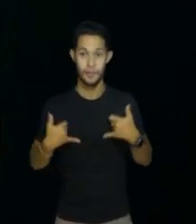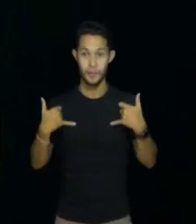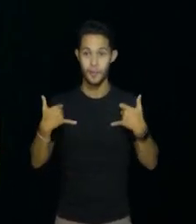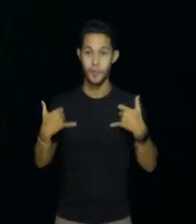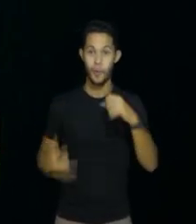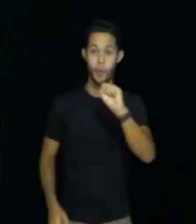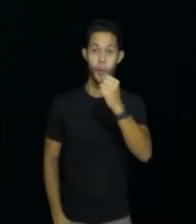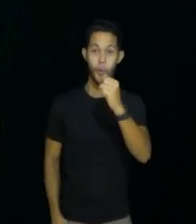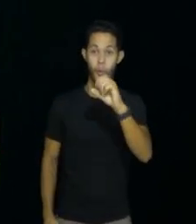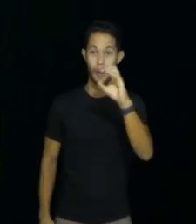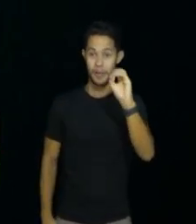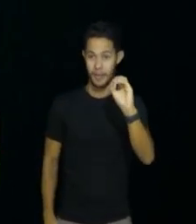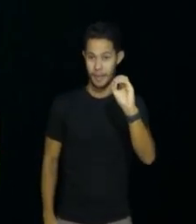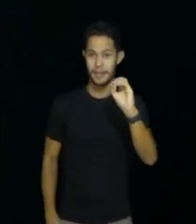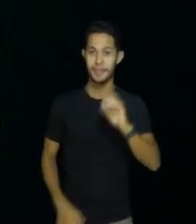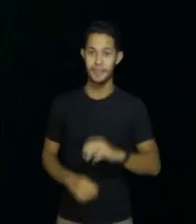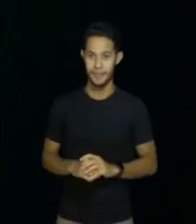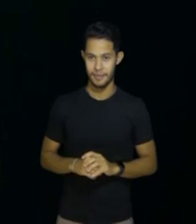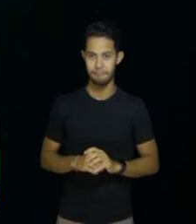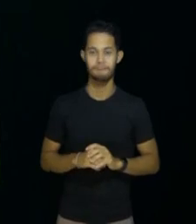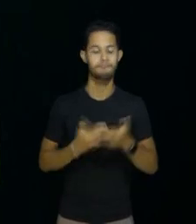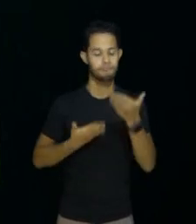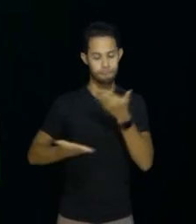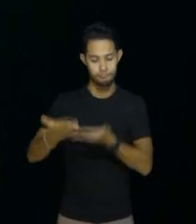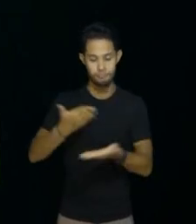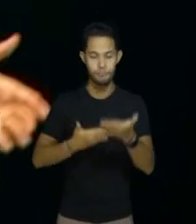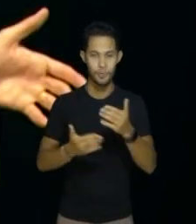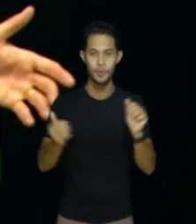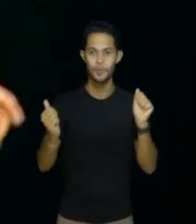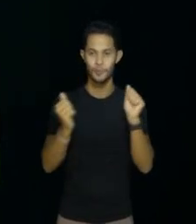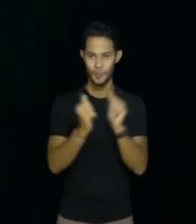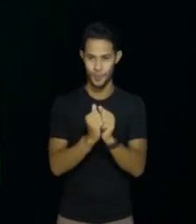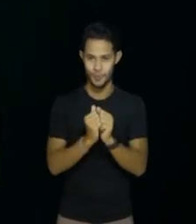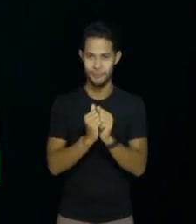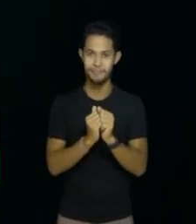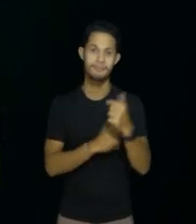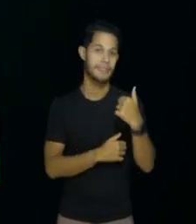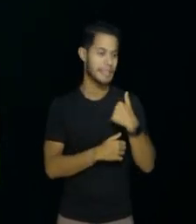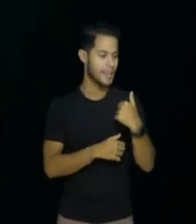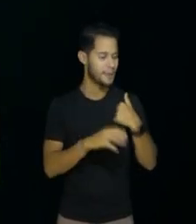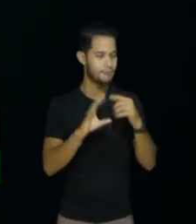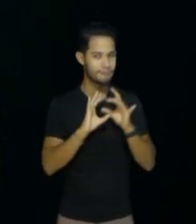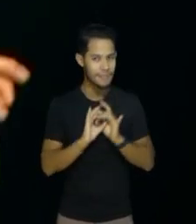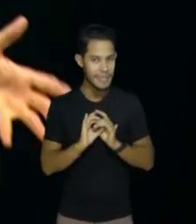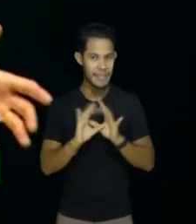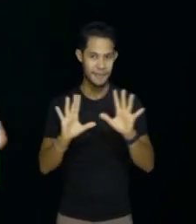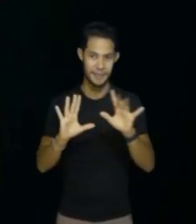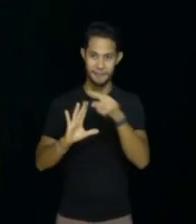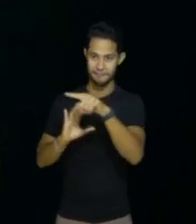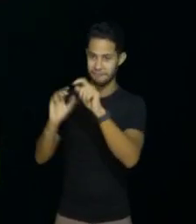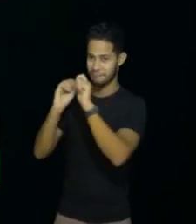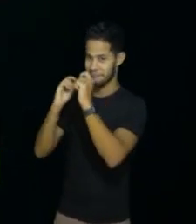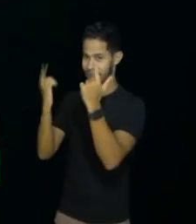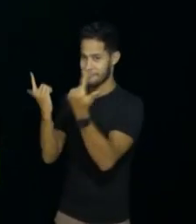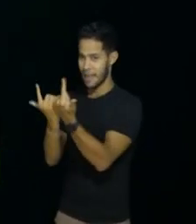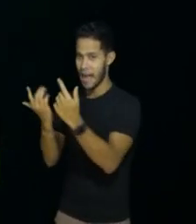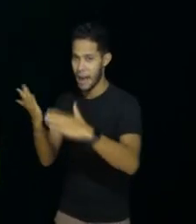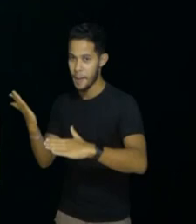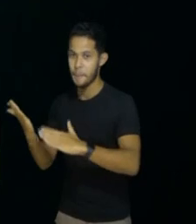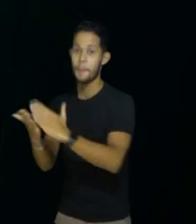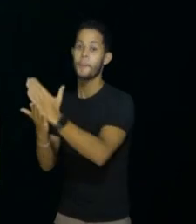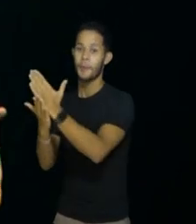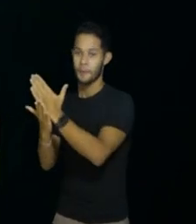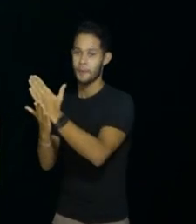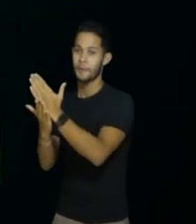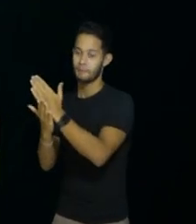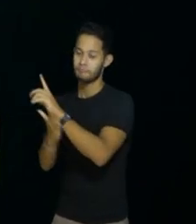8 décadas de promoção do cooperativismo. Eu tomei a liberdade, já que a Assembleia Legislativa aprovou, em nome de todos os deputados estaduais,